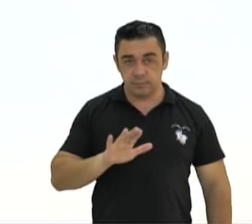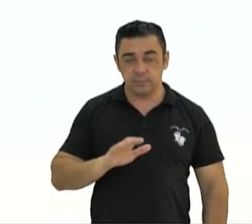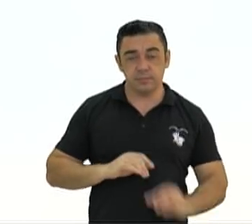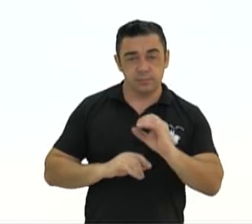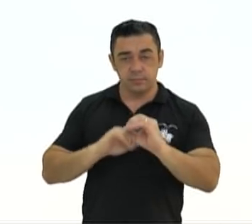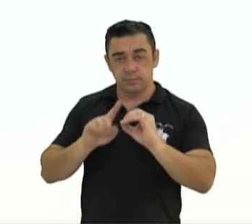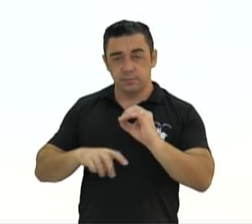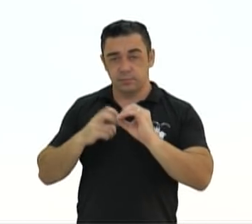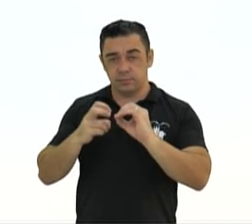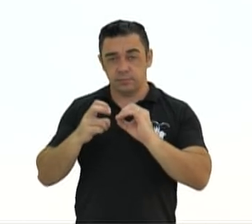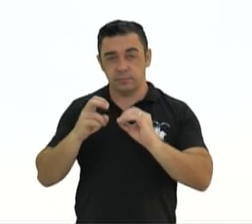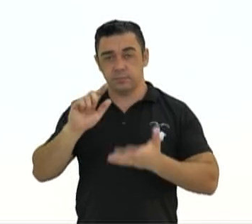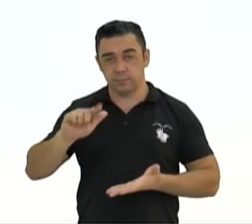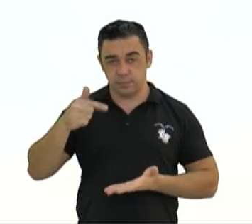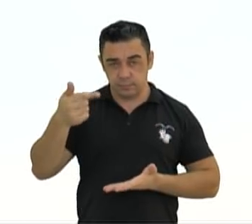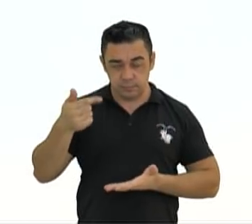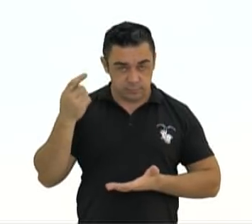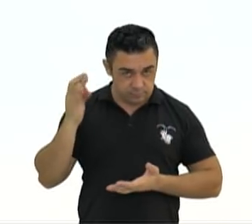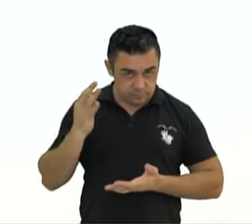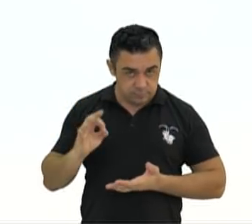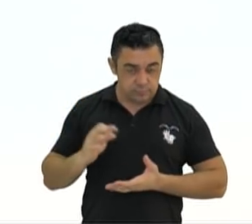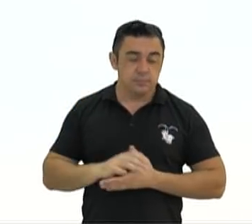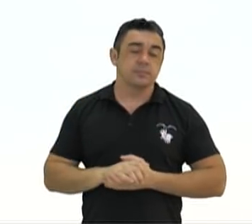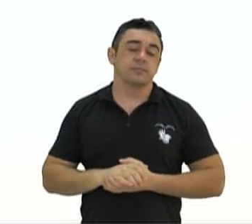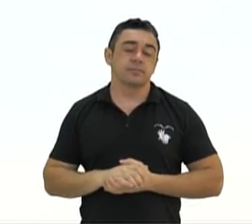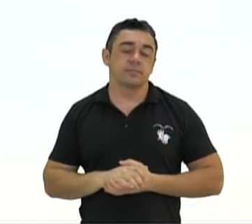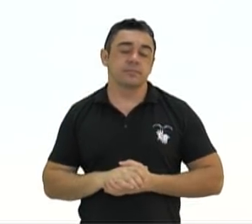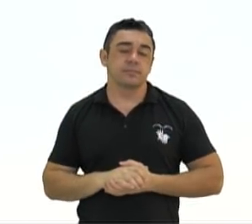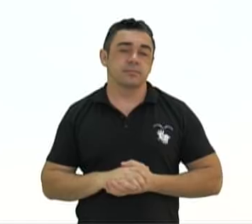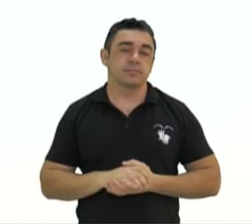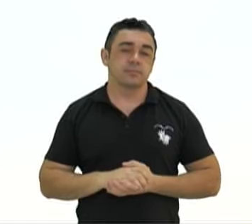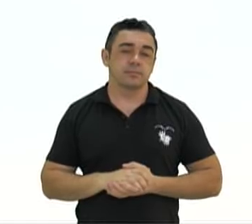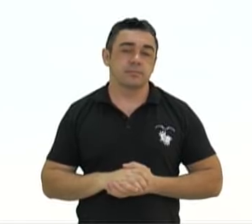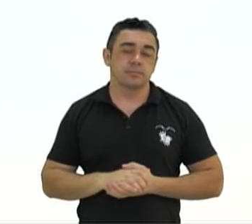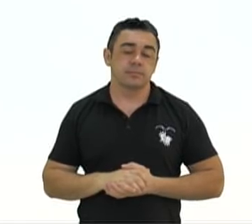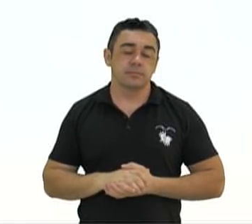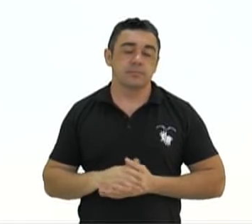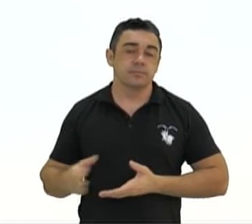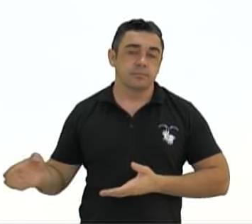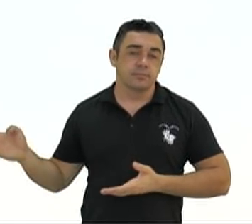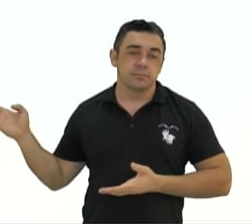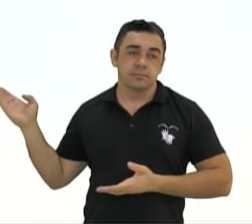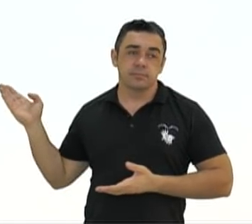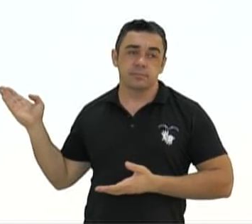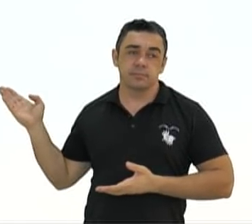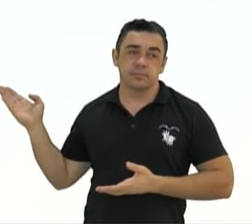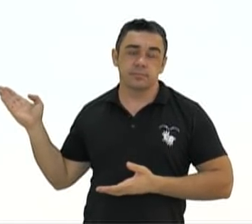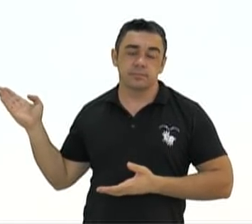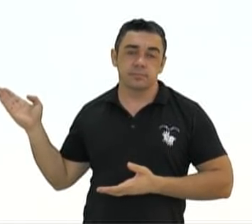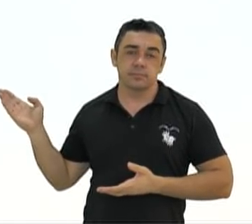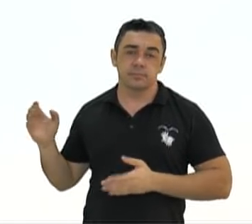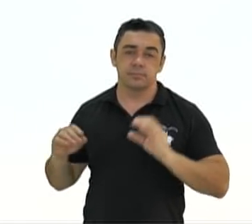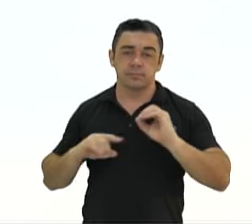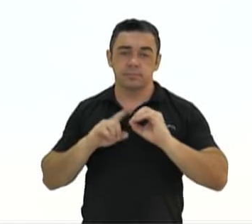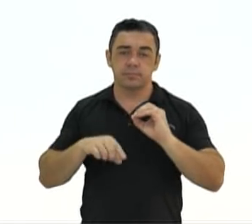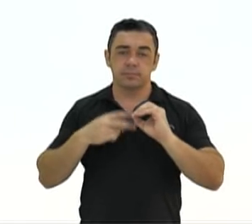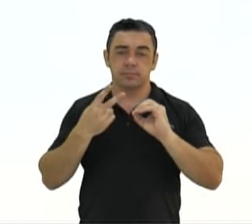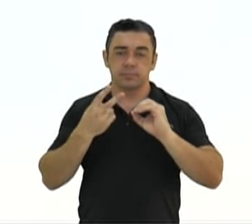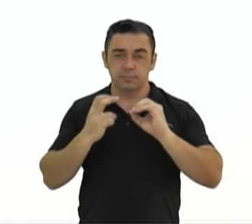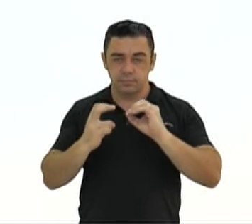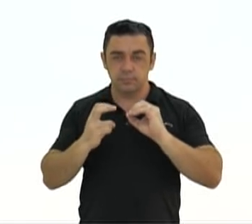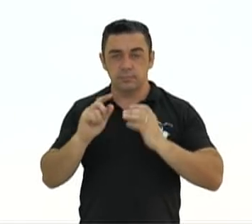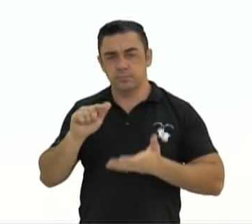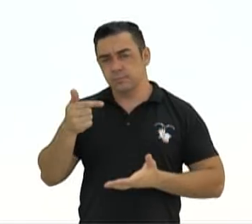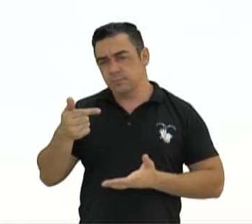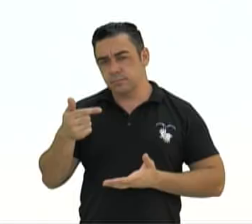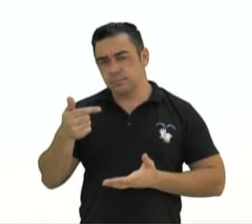fórmula lado elevado ao quadrado. Quem que é o lado? É o 0,5. Então, 0,5 elevado ao